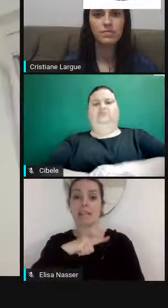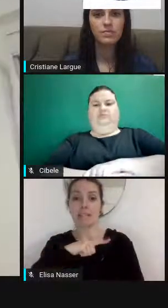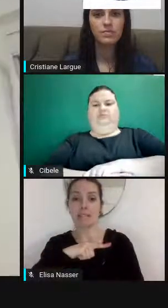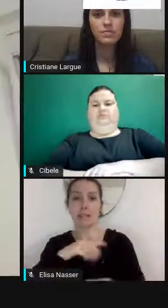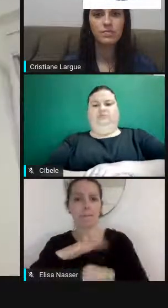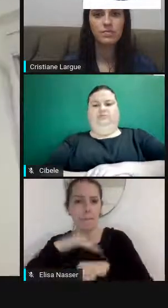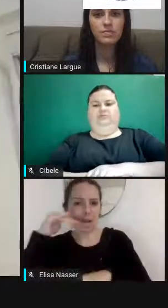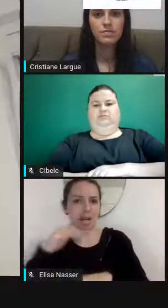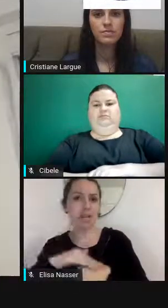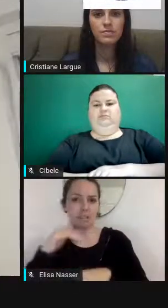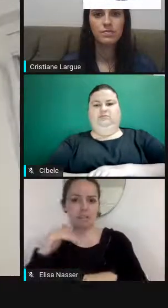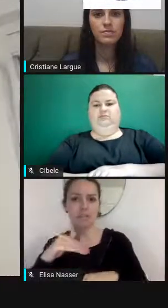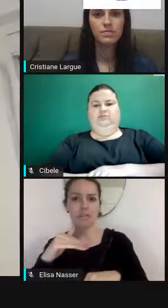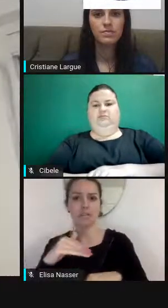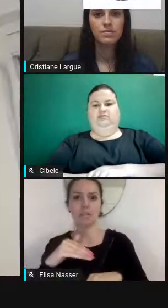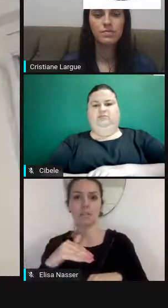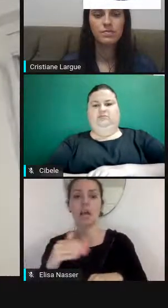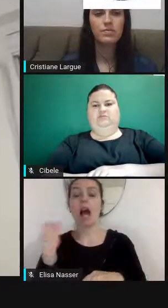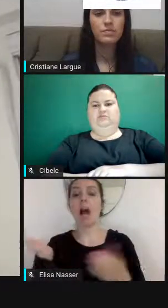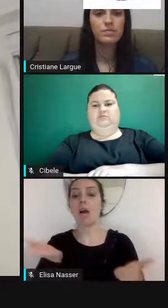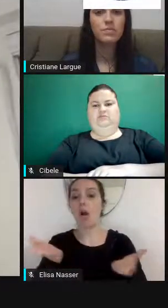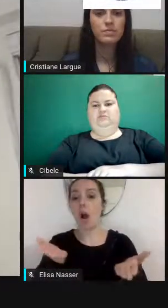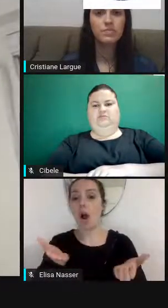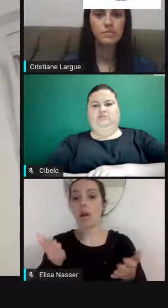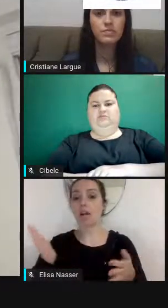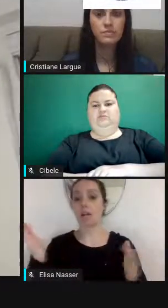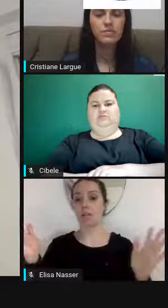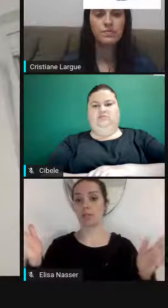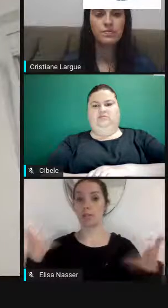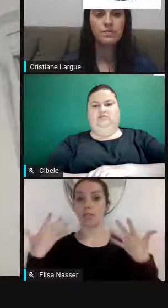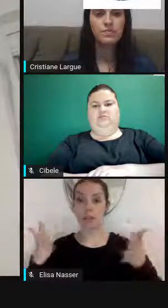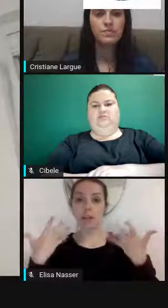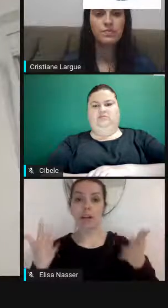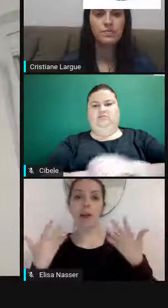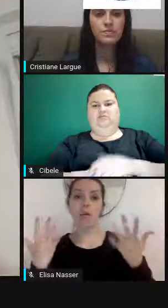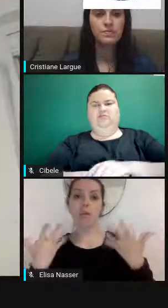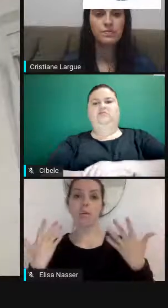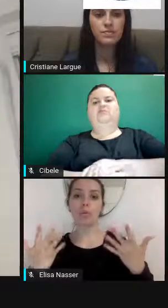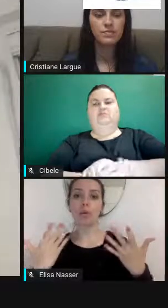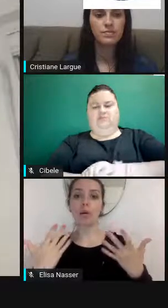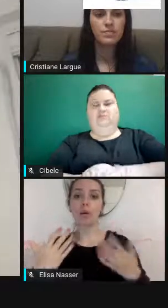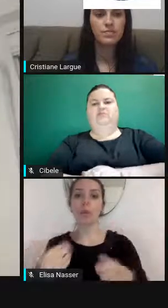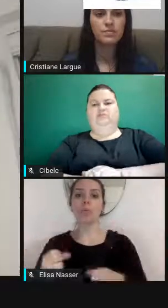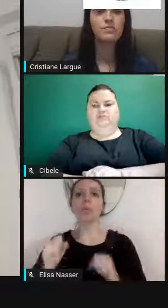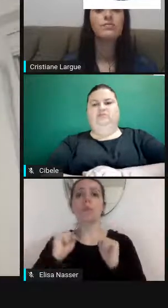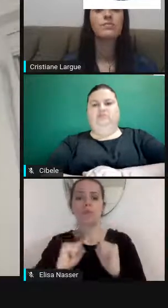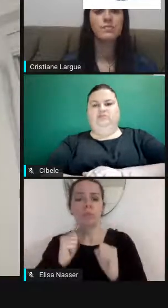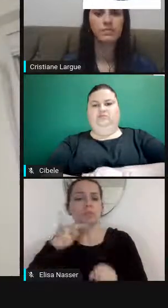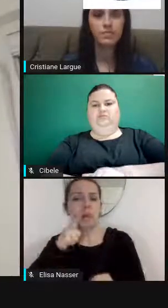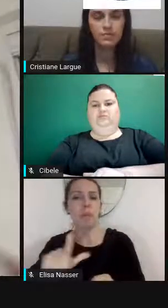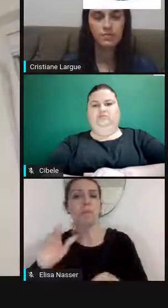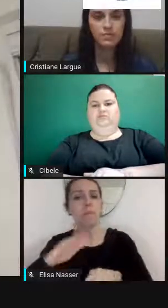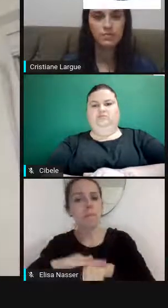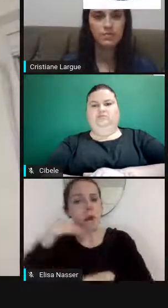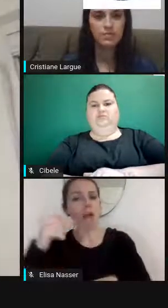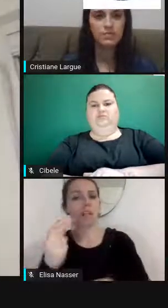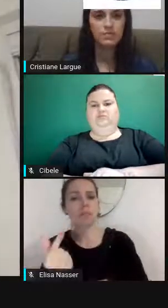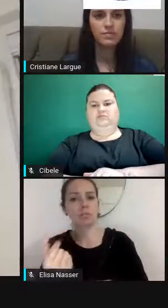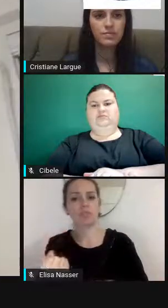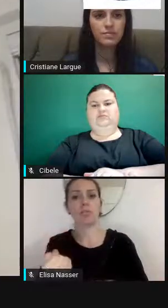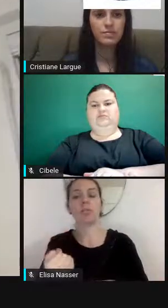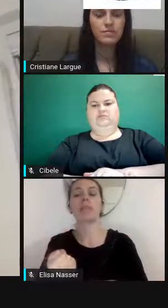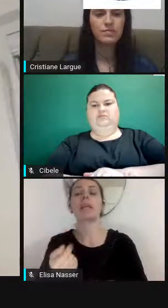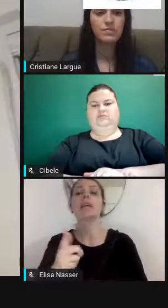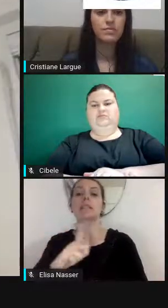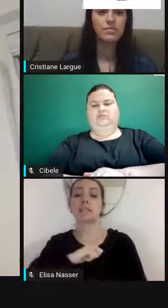agora no verão tem muitos problemas pessoas chamam bastante dá para ganhar bastante grana mas é aquilo tem todas as leis trabalhistas tem todo o risco associado